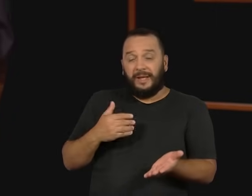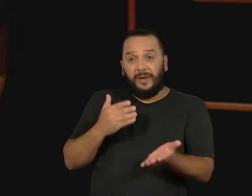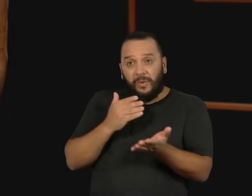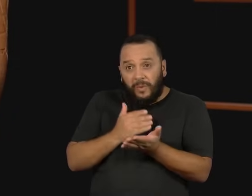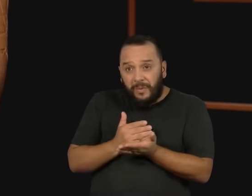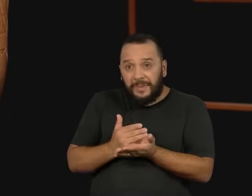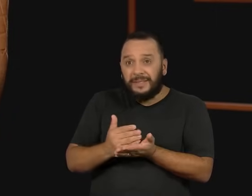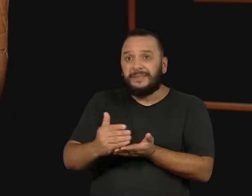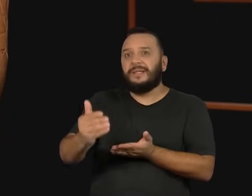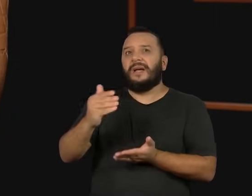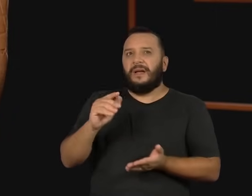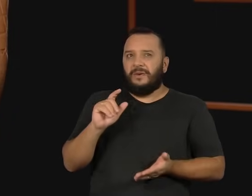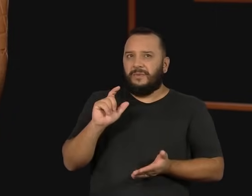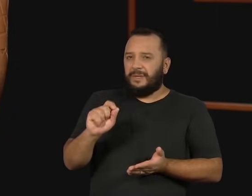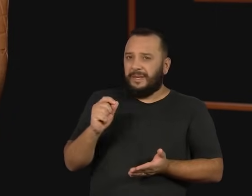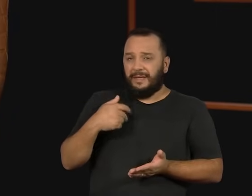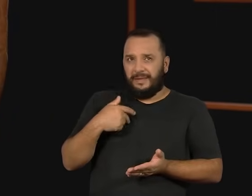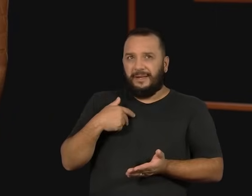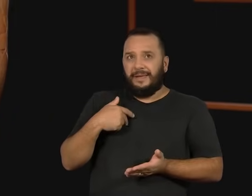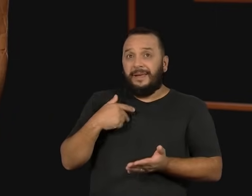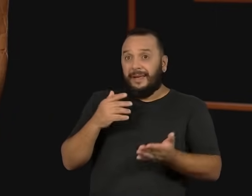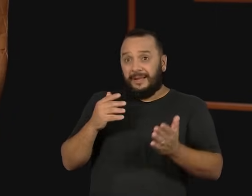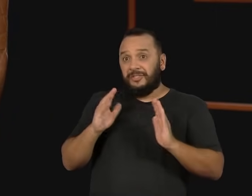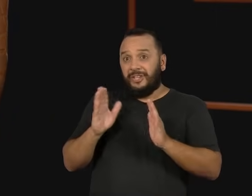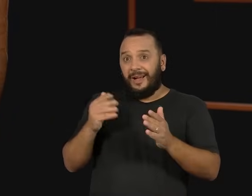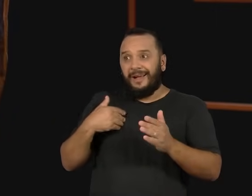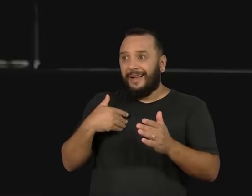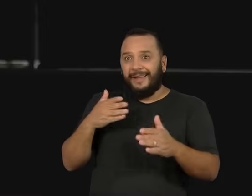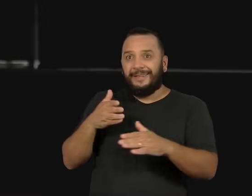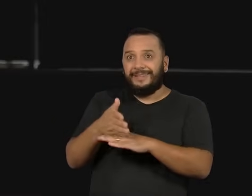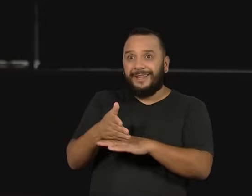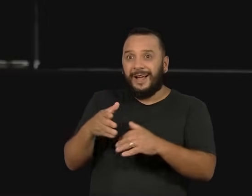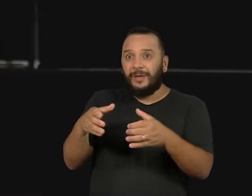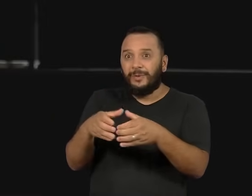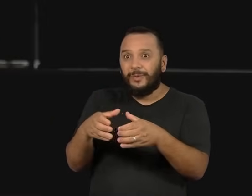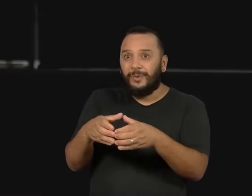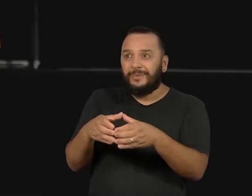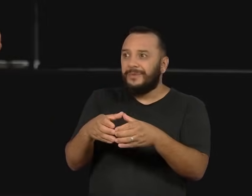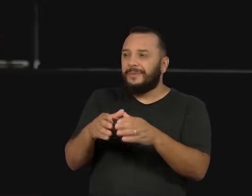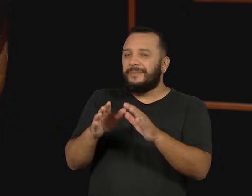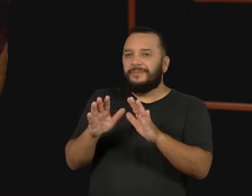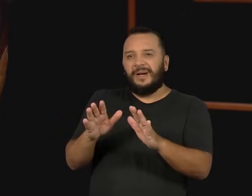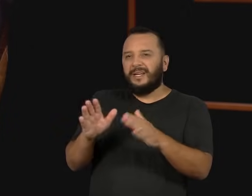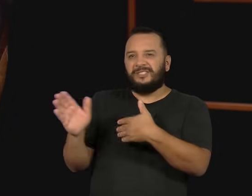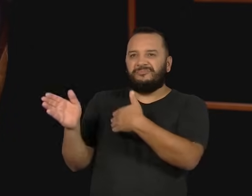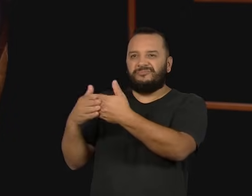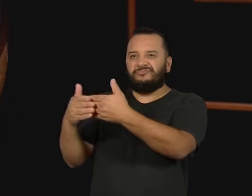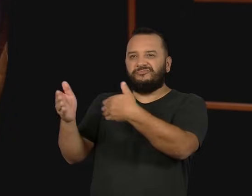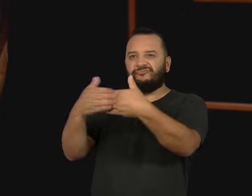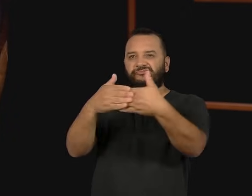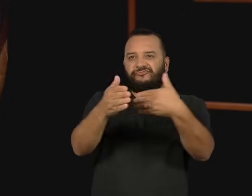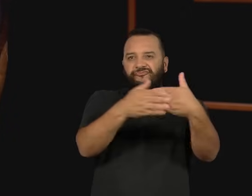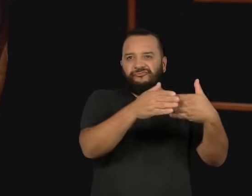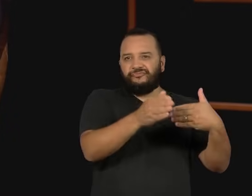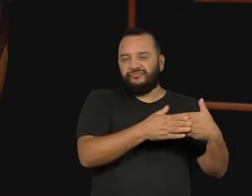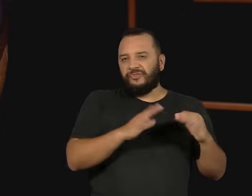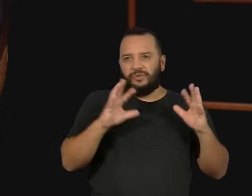é como se as portas se fechassem justo nessa hora, né. E eu acabei